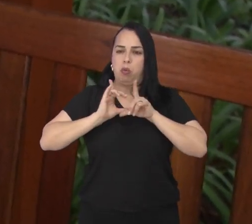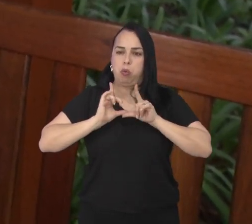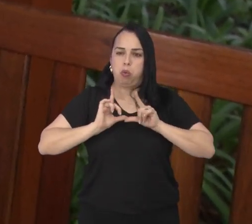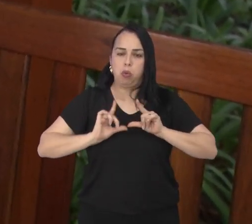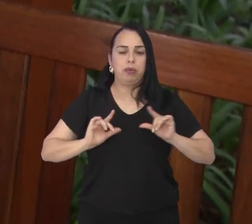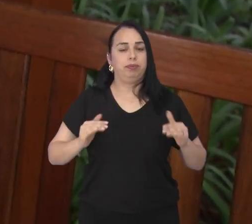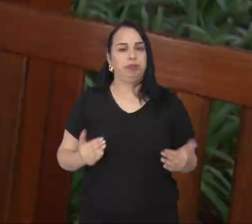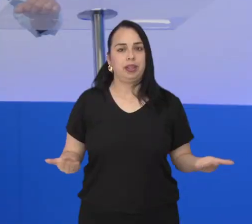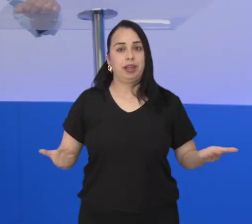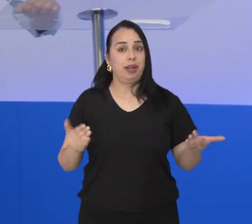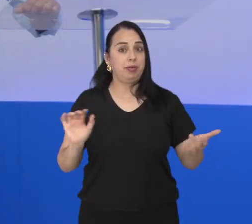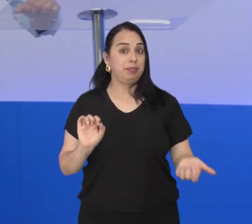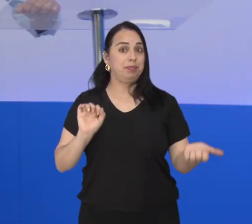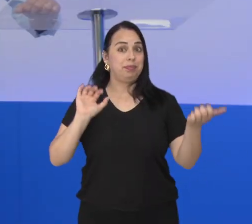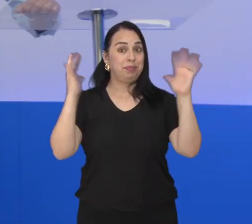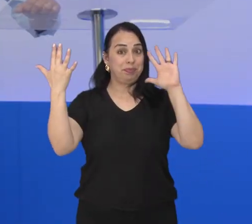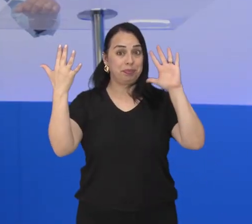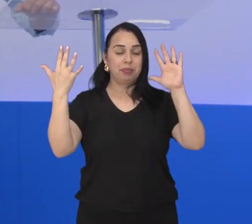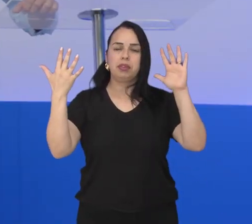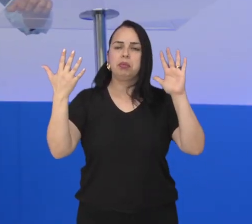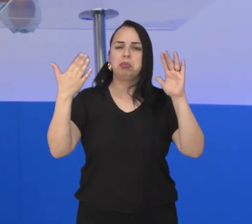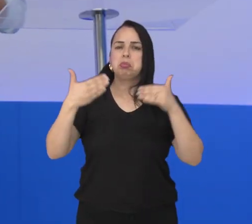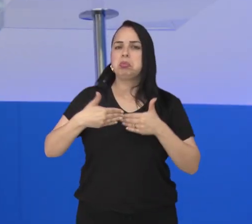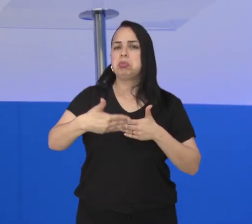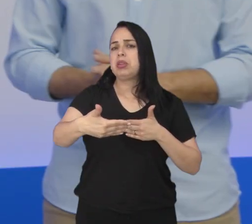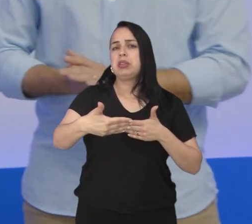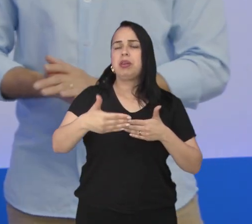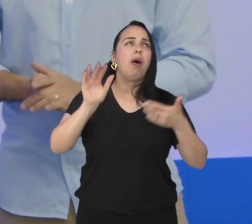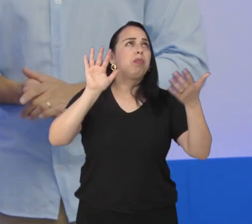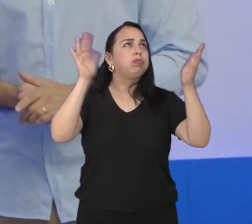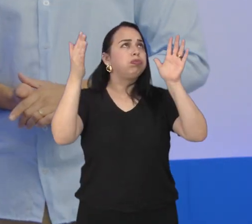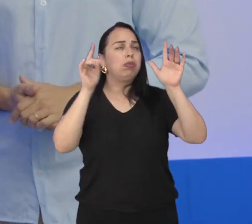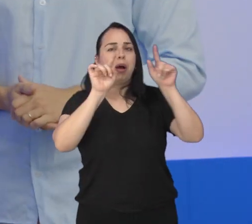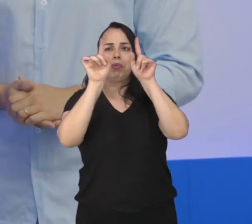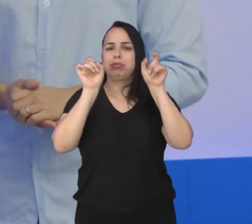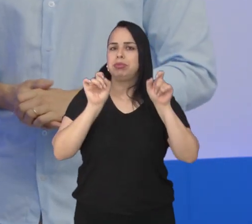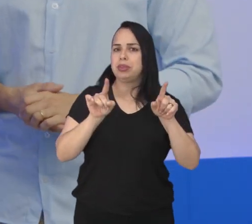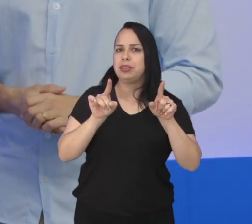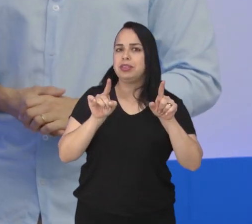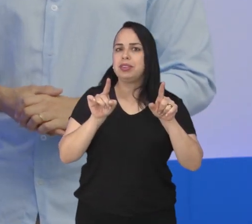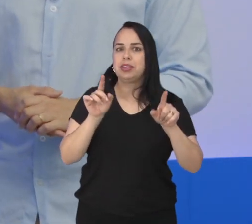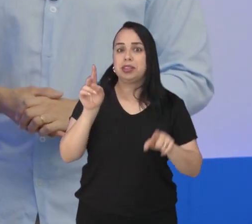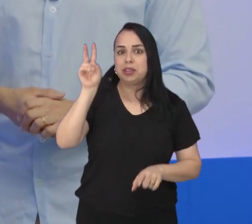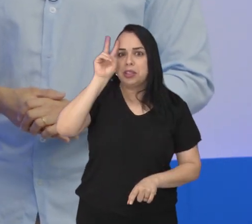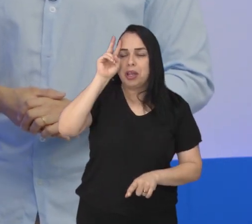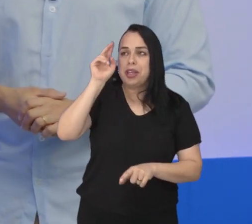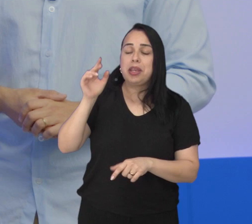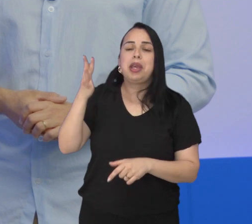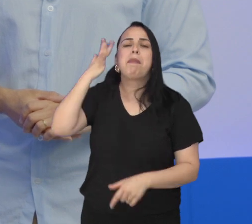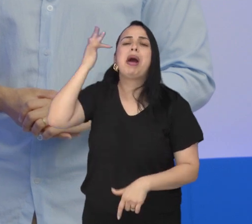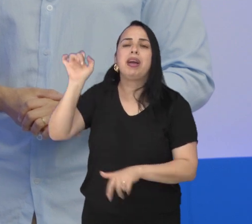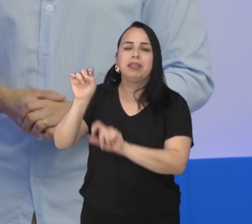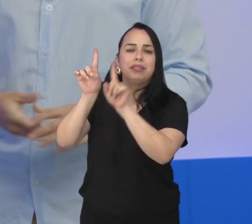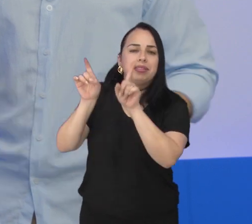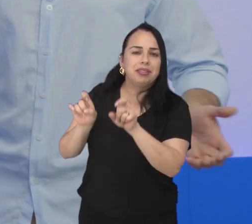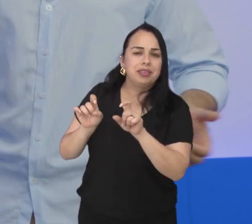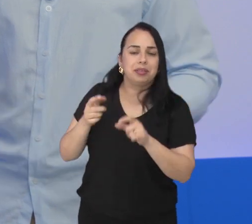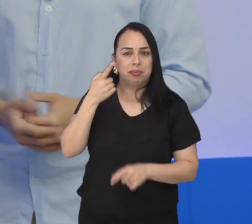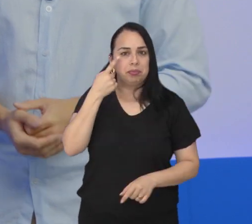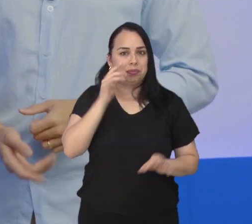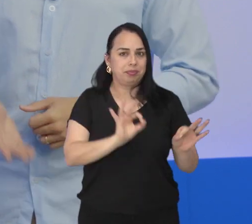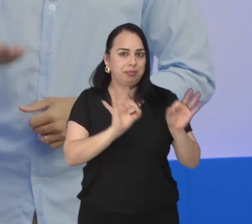a doença pode trazer. E agora vamos falar do tempo. Como será que ficam as temperaturas para esta segunda-feira e também